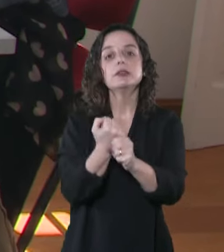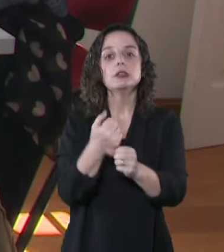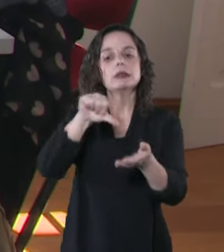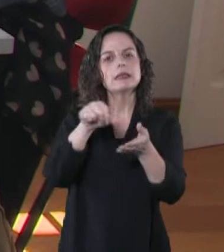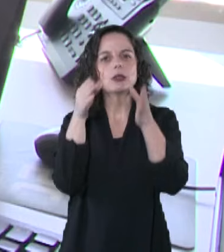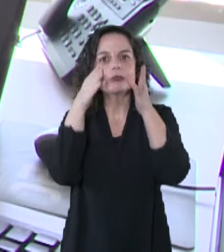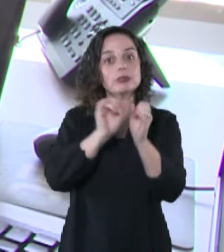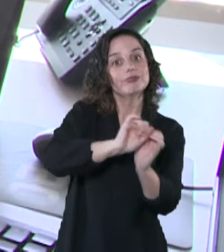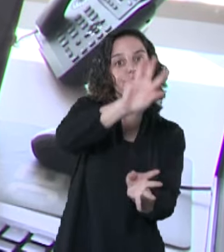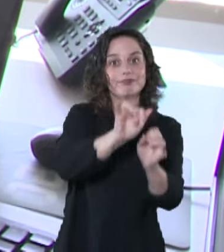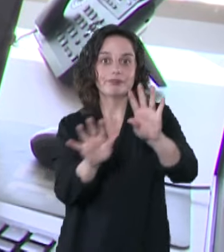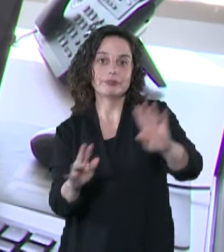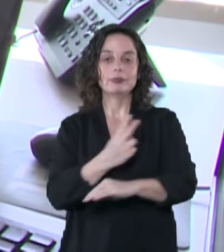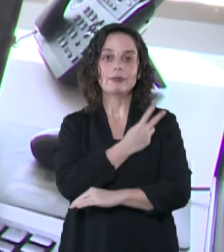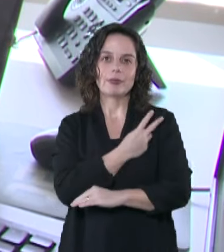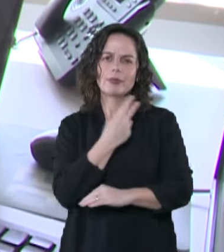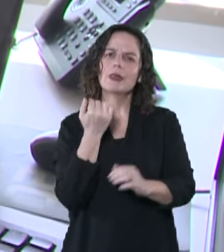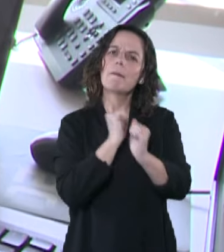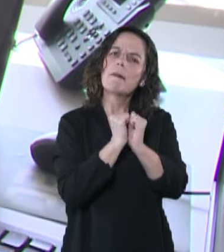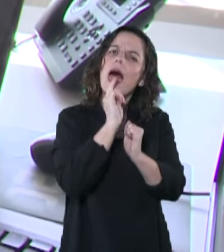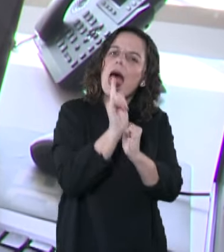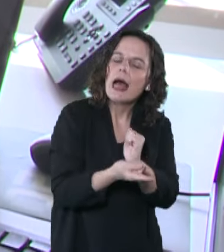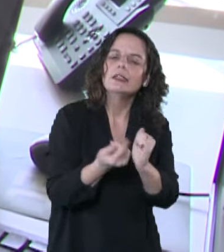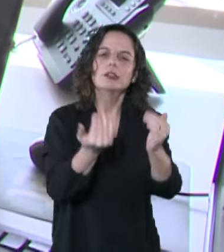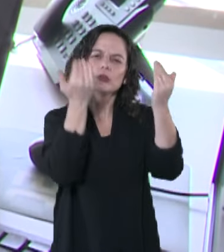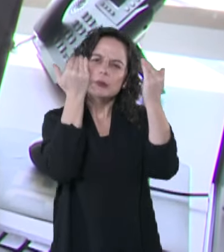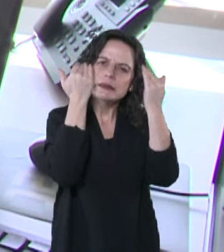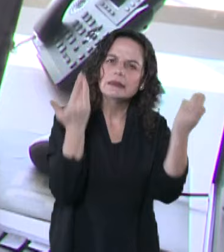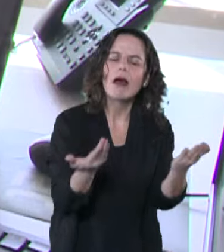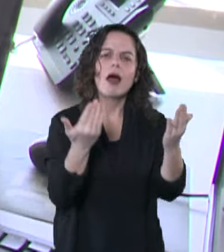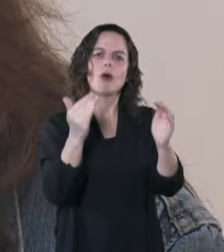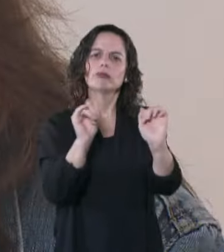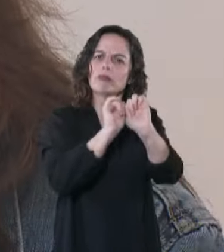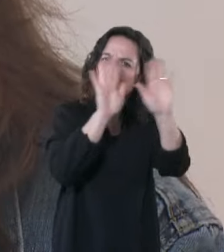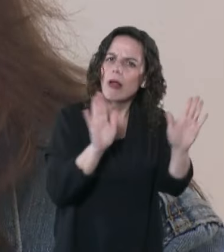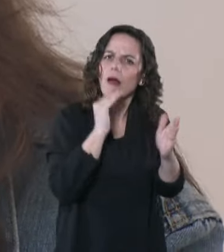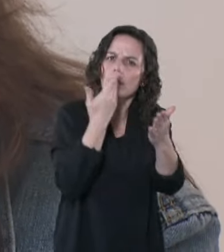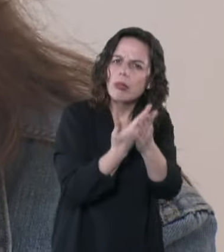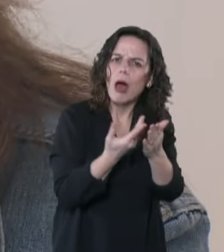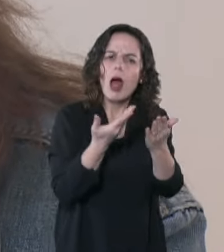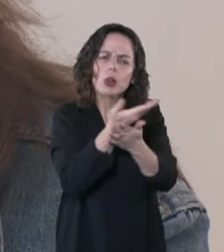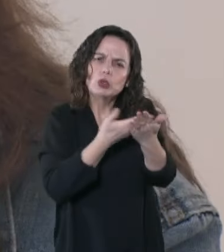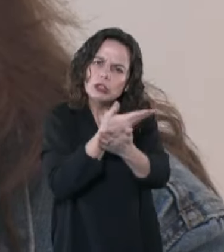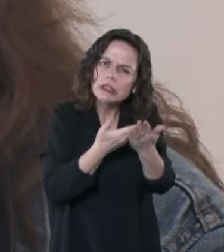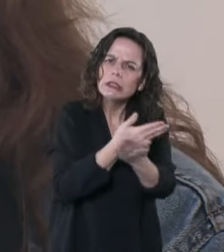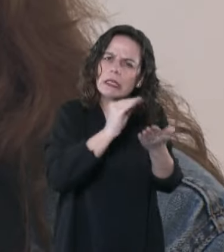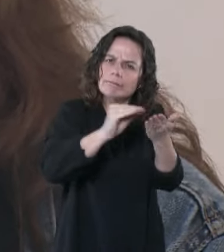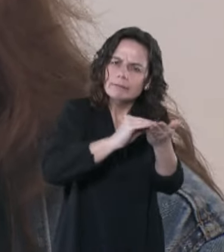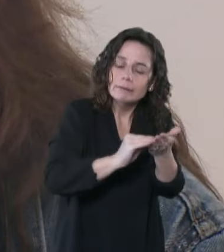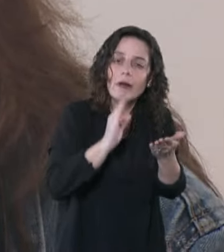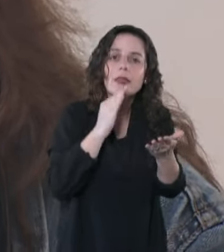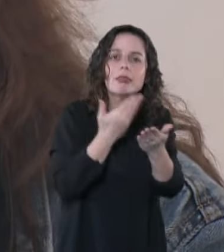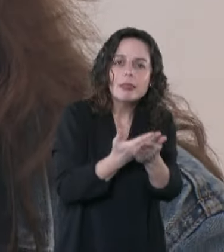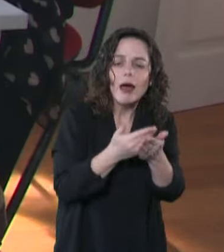da universidade, além de desempenharem um papel de esclarecimento de dúvidas administrativas e logísticas, promovem a divulgação das